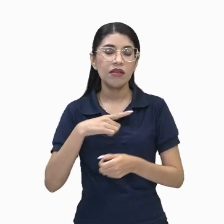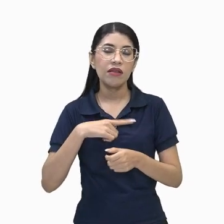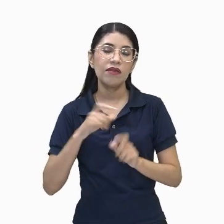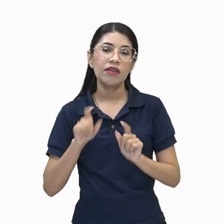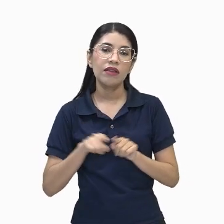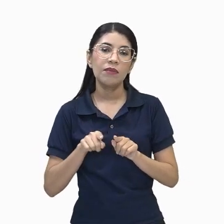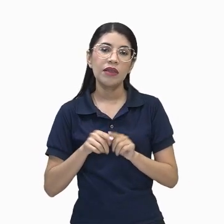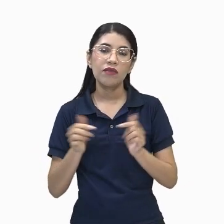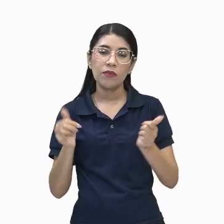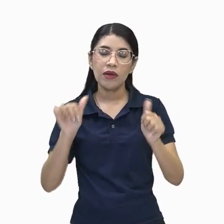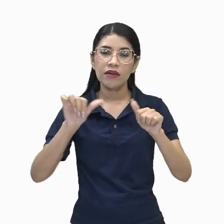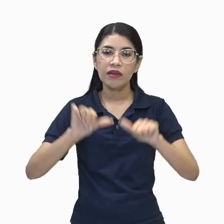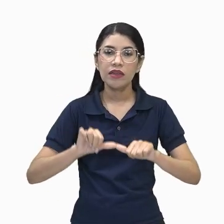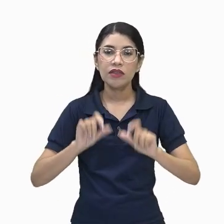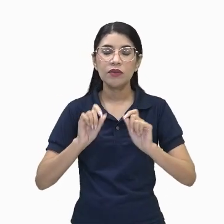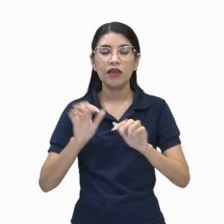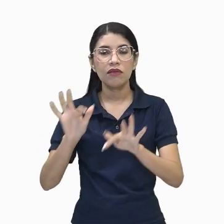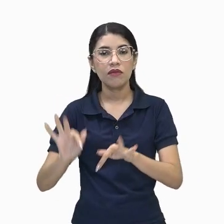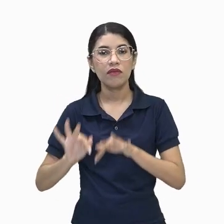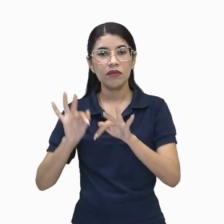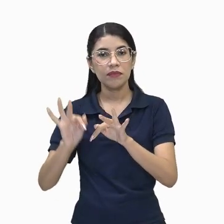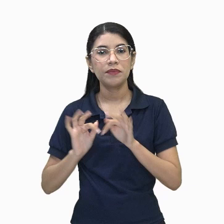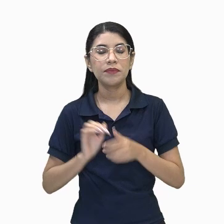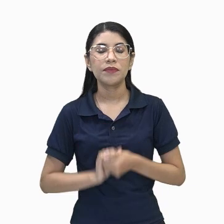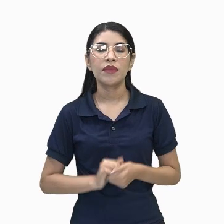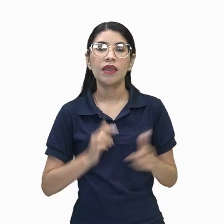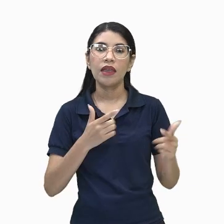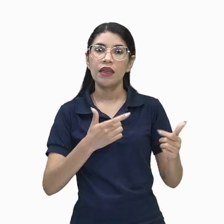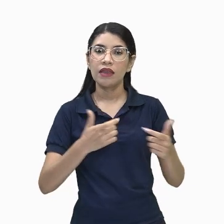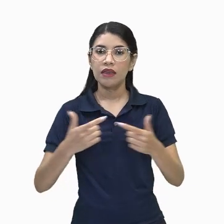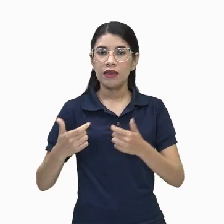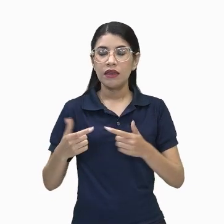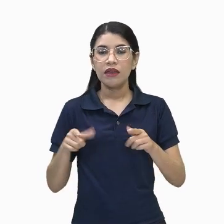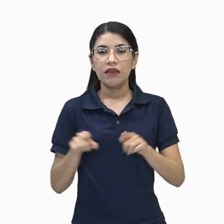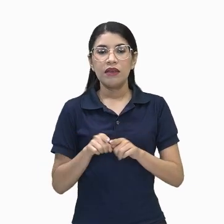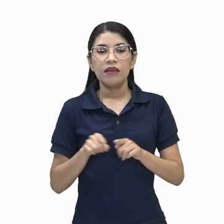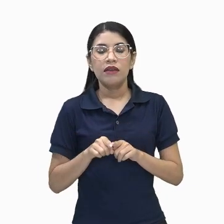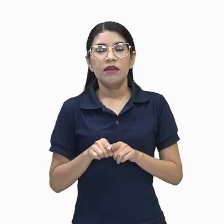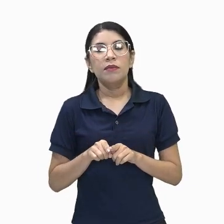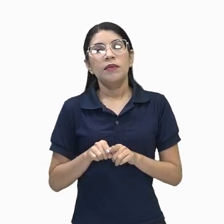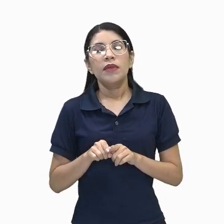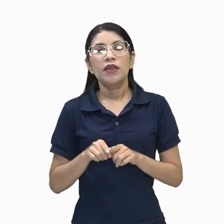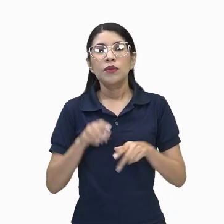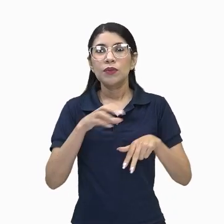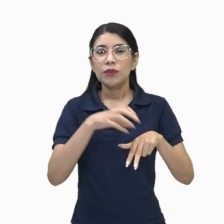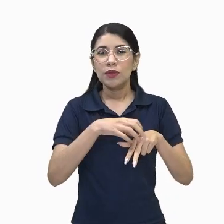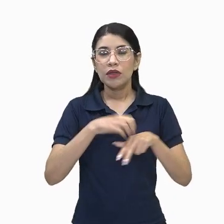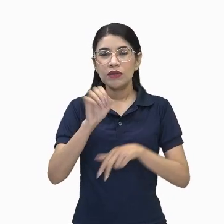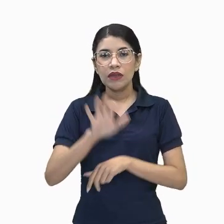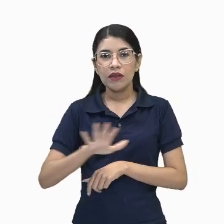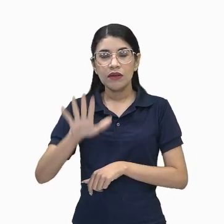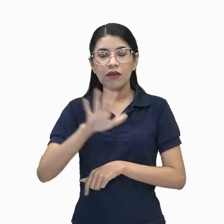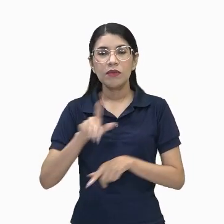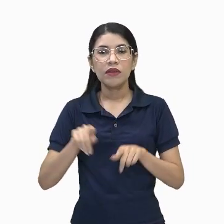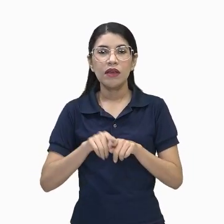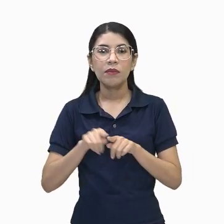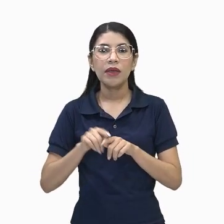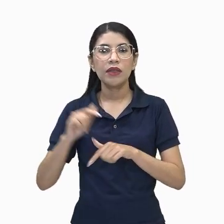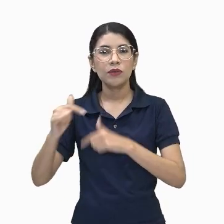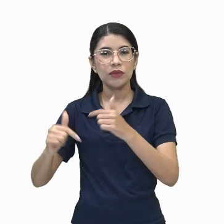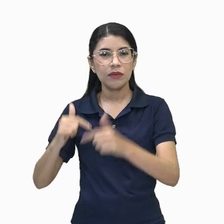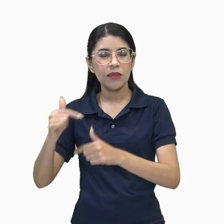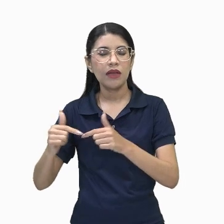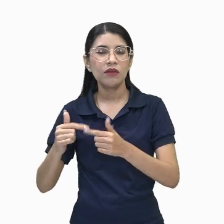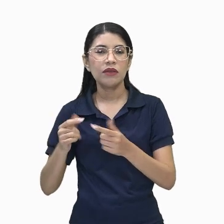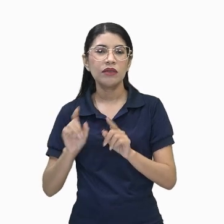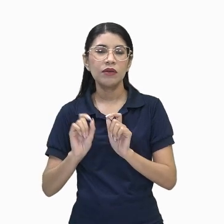abalou a estrutura feudal. As guerras entre os reinos europeus e a revolta servis foram